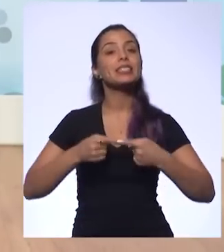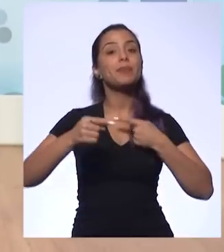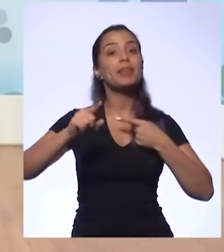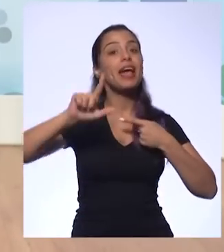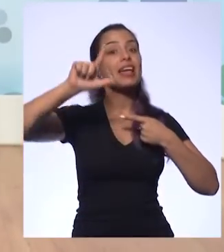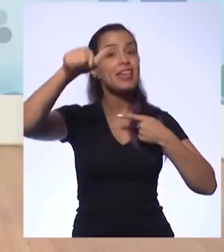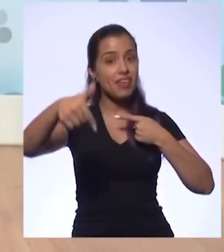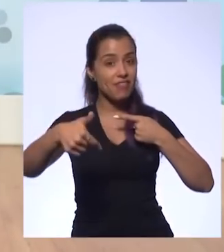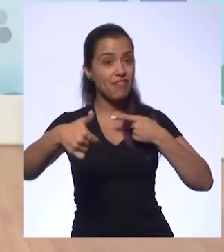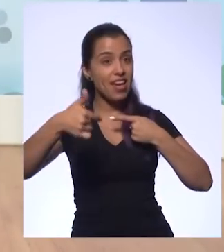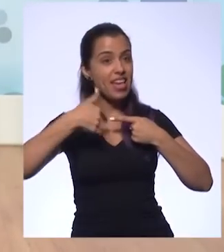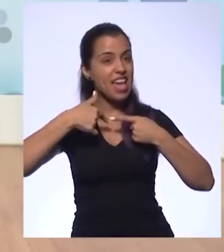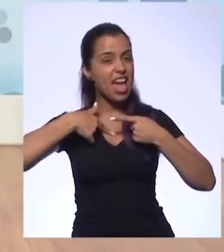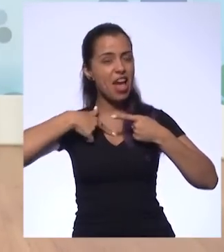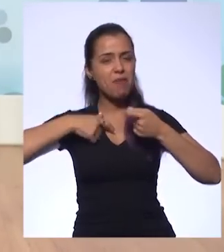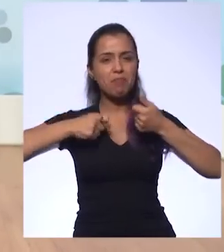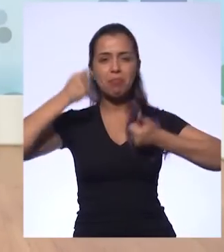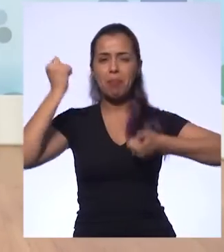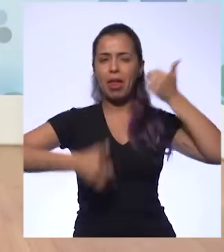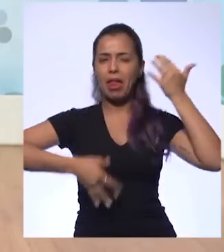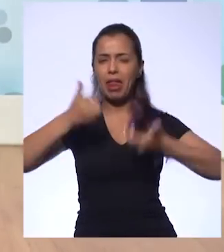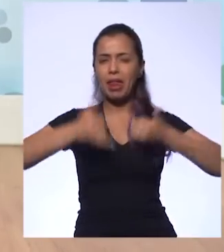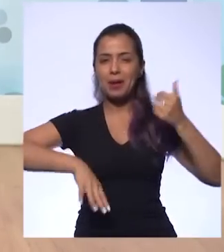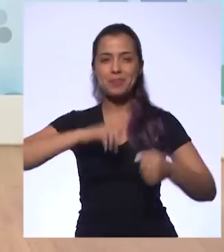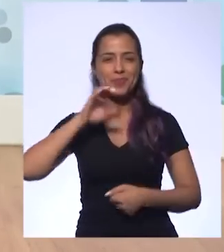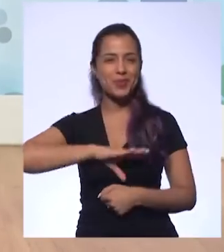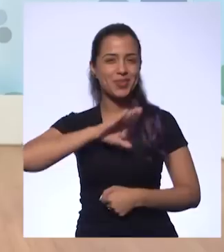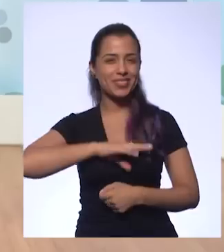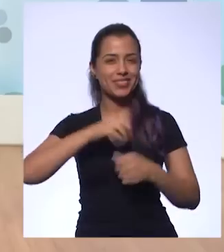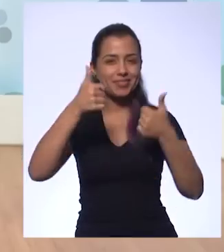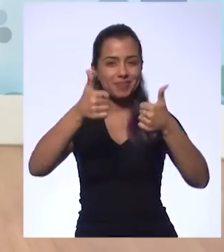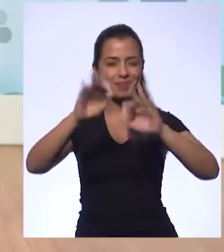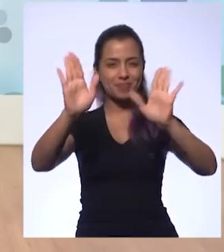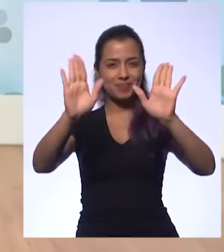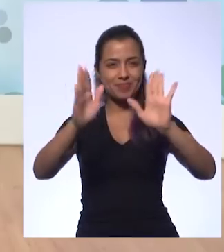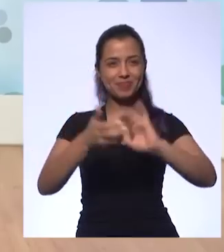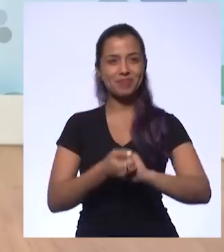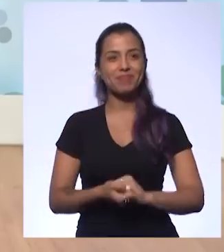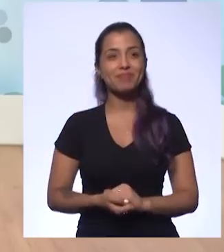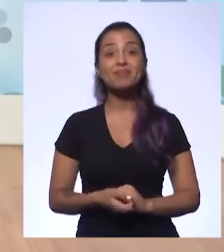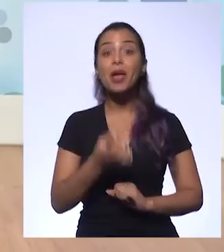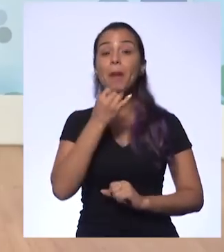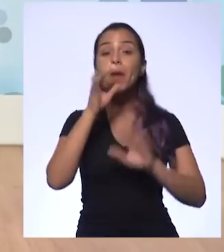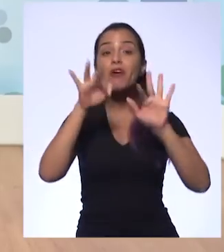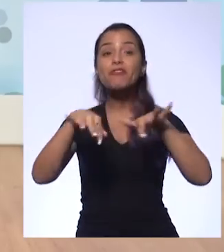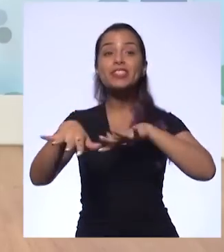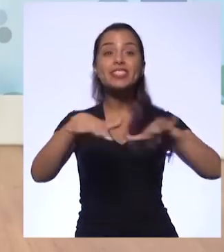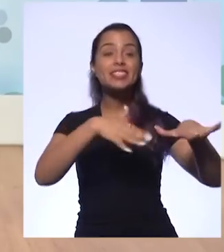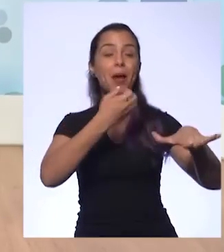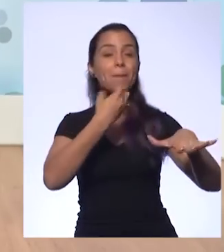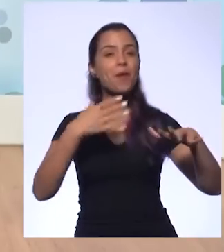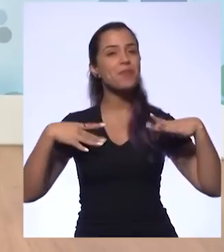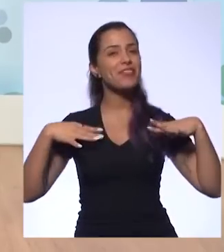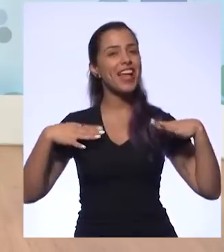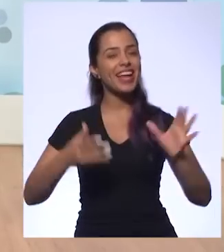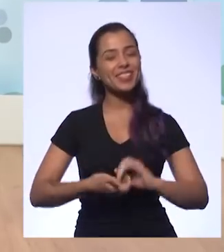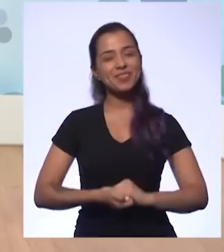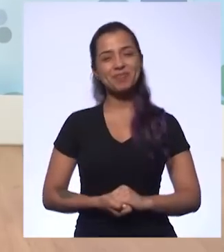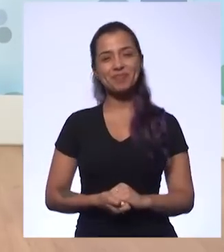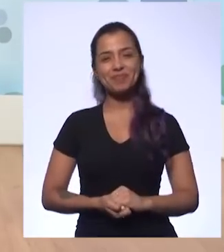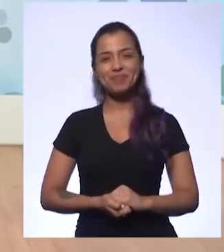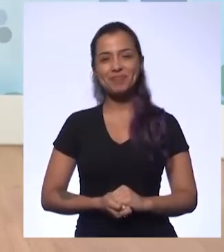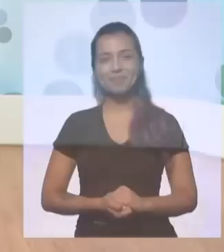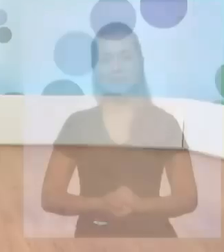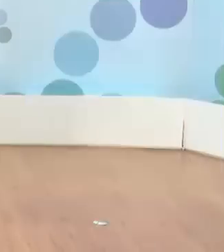semana que vem eu vou dominar a língua portuguesa aí, 8º ano. É nóis. Yes. Bom final de semana e bom feriado. Sextou.